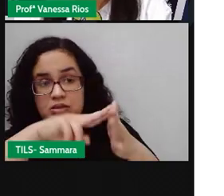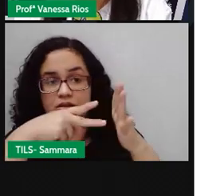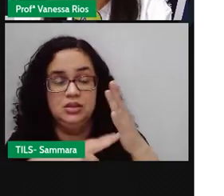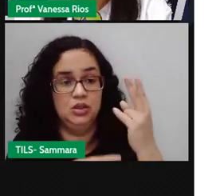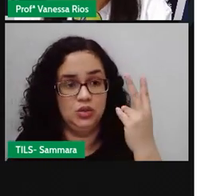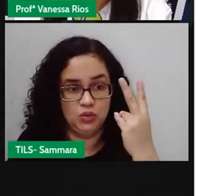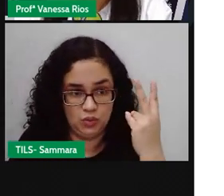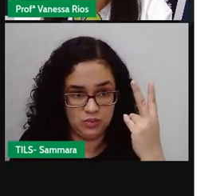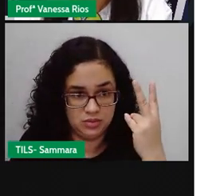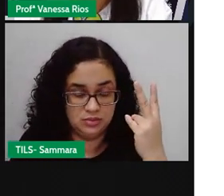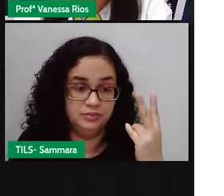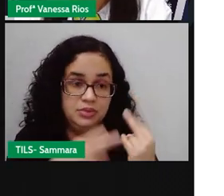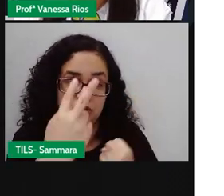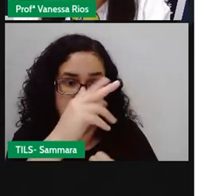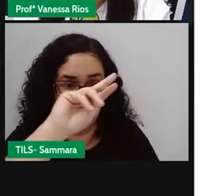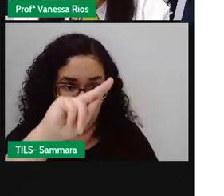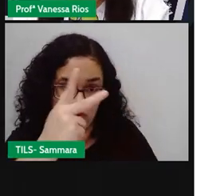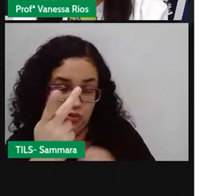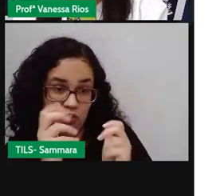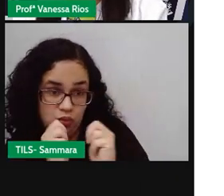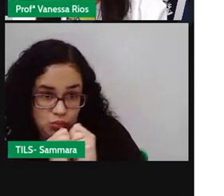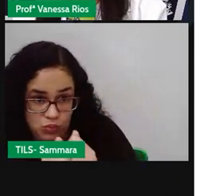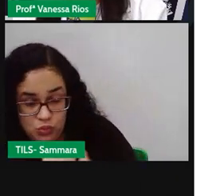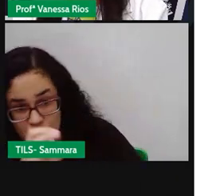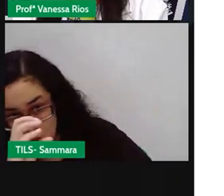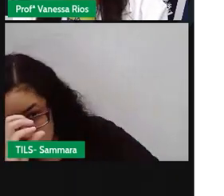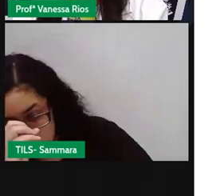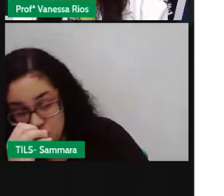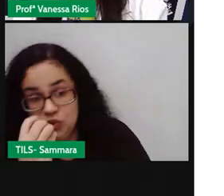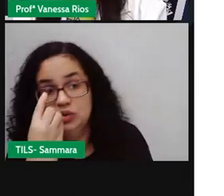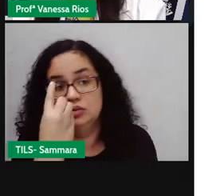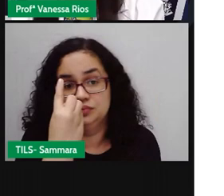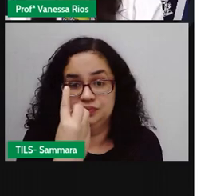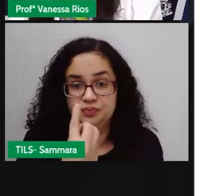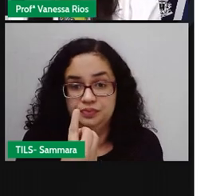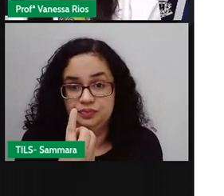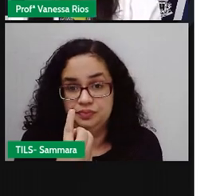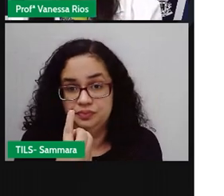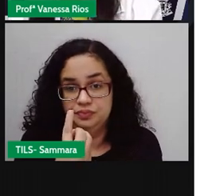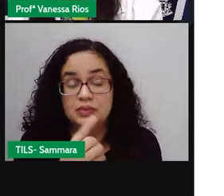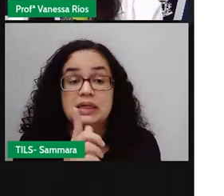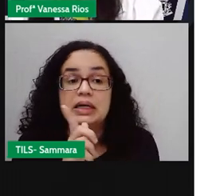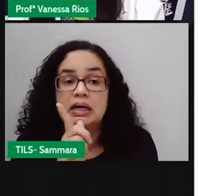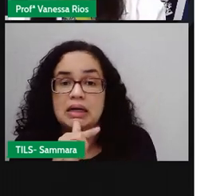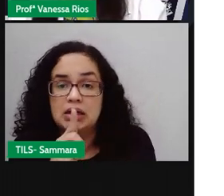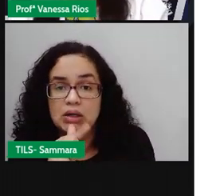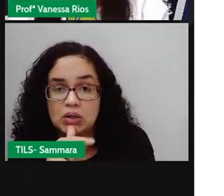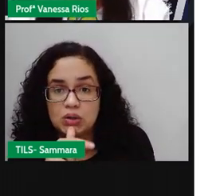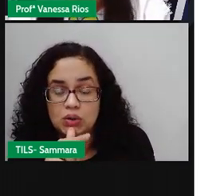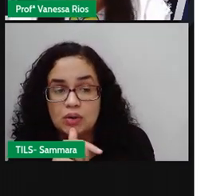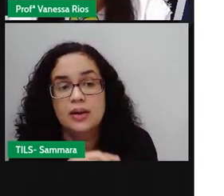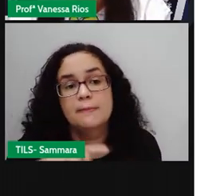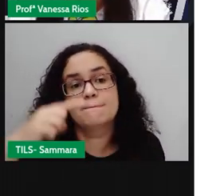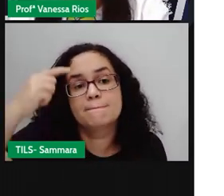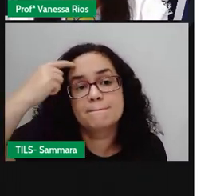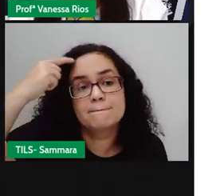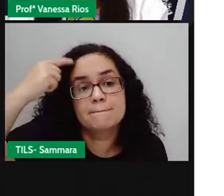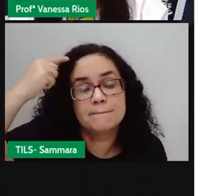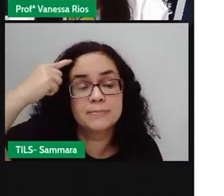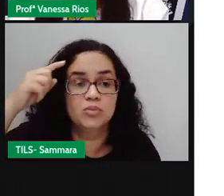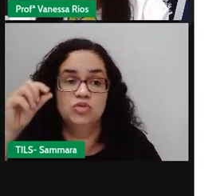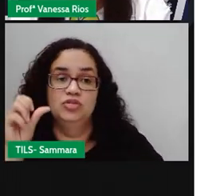significa dois átomos de hidrogênio se juntando a um átomo de oxigênio formando a água. Então, imagine aí